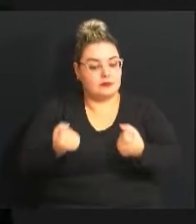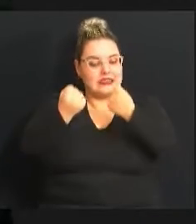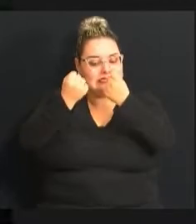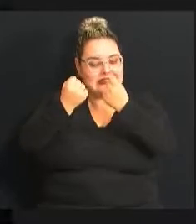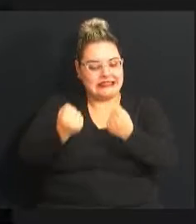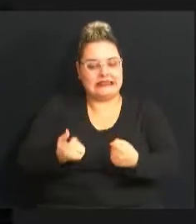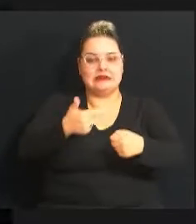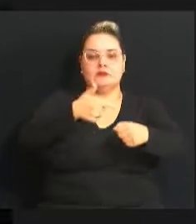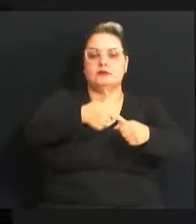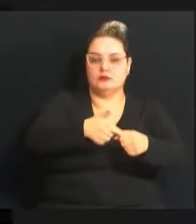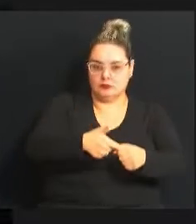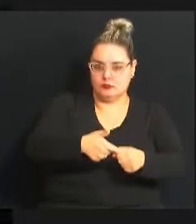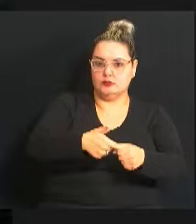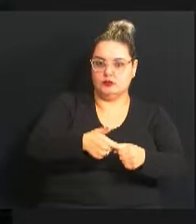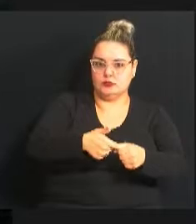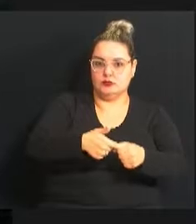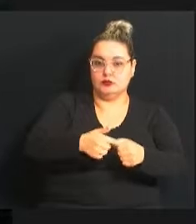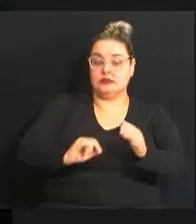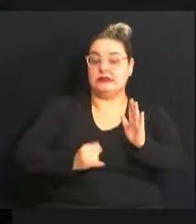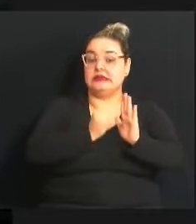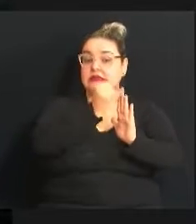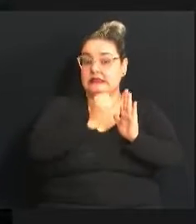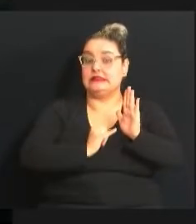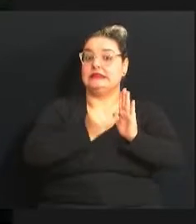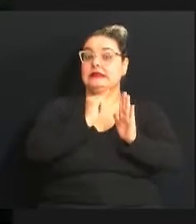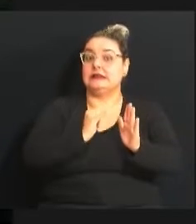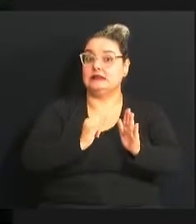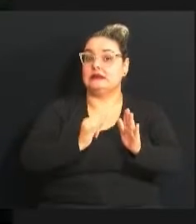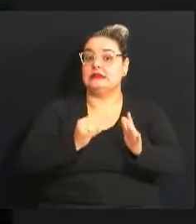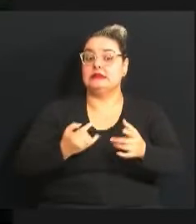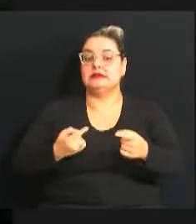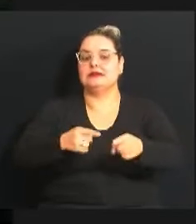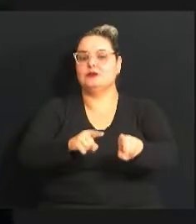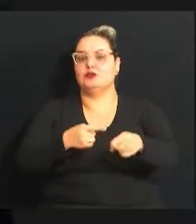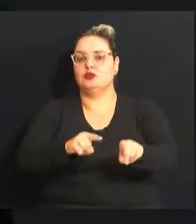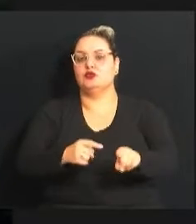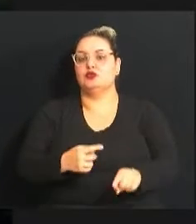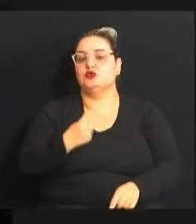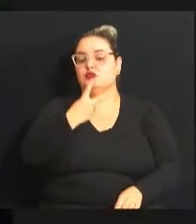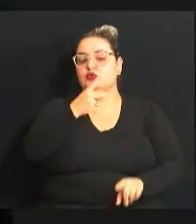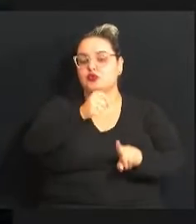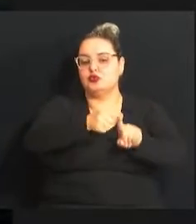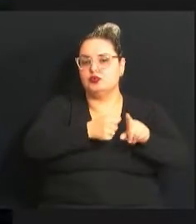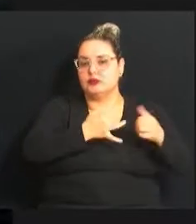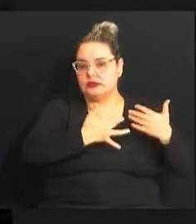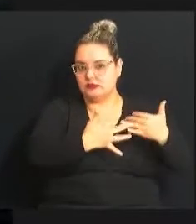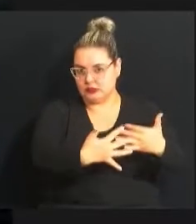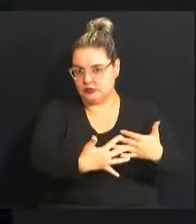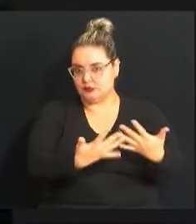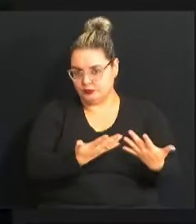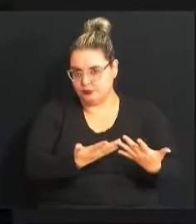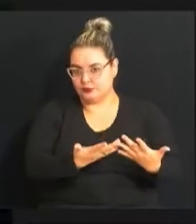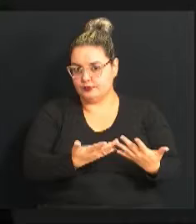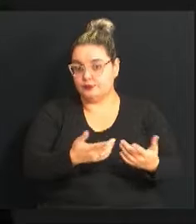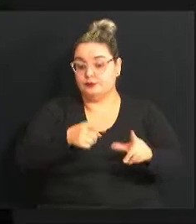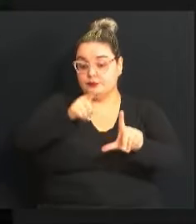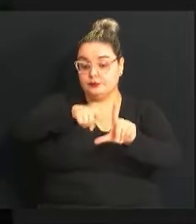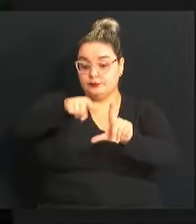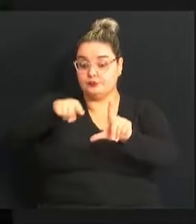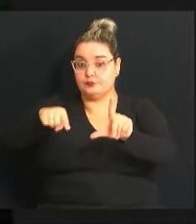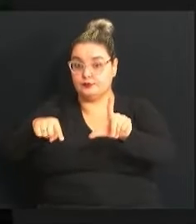na composição do índice de inflação é que tem provocado, nos 2 últimos meses, esse índice de inflação